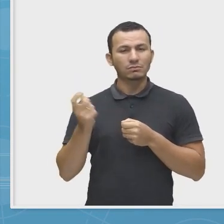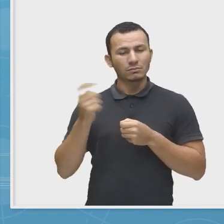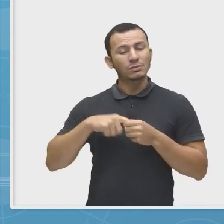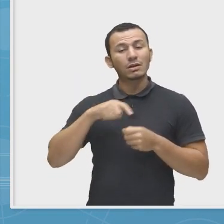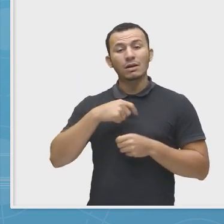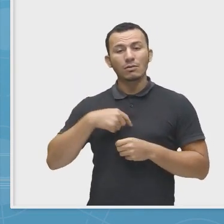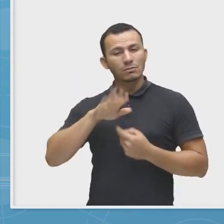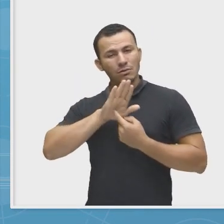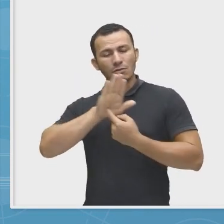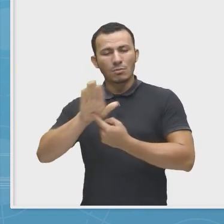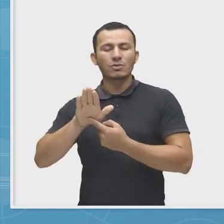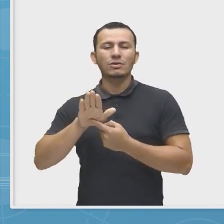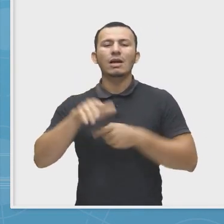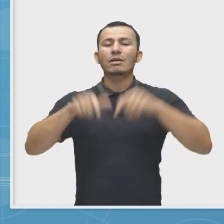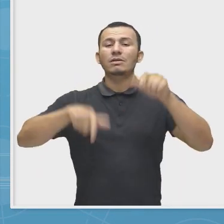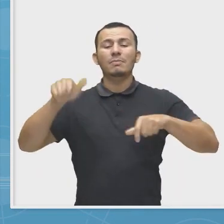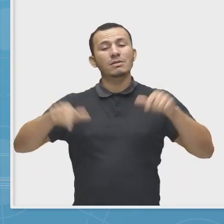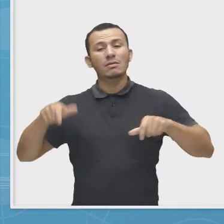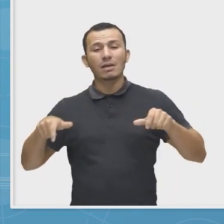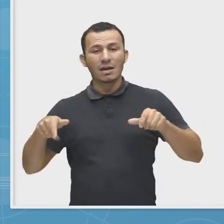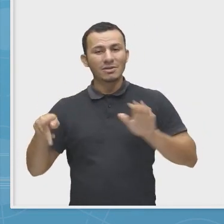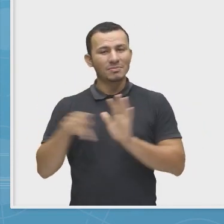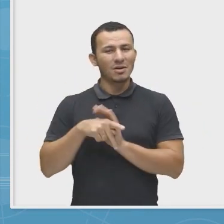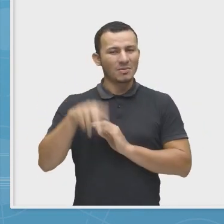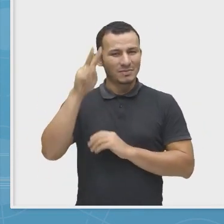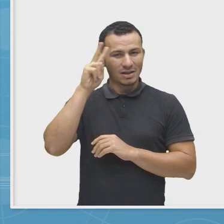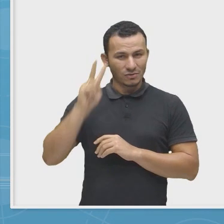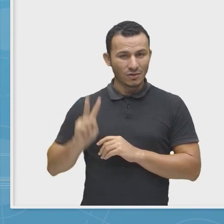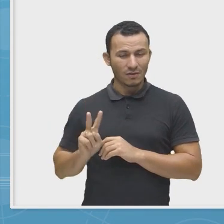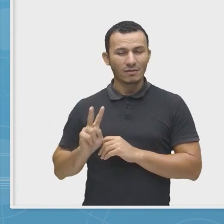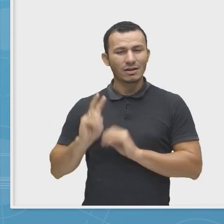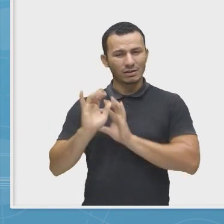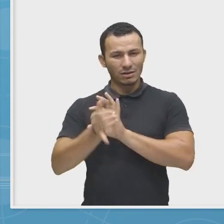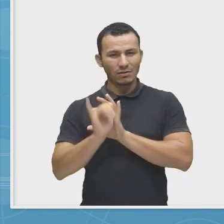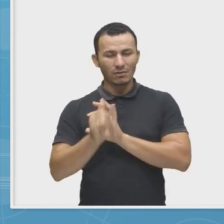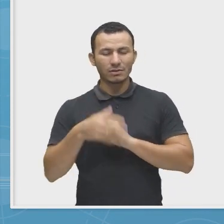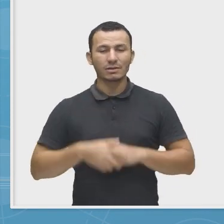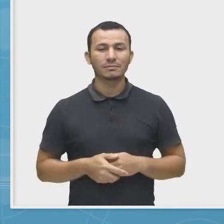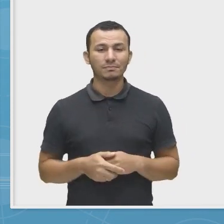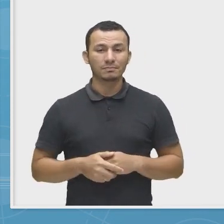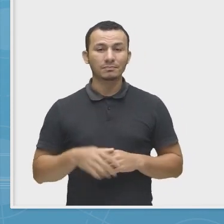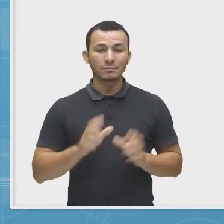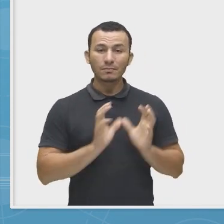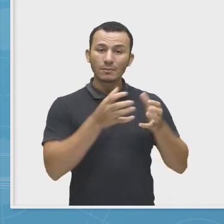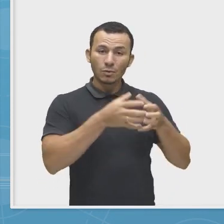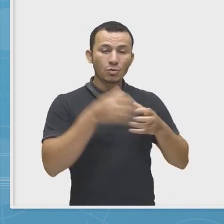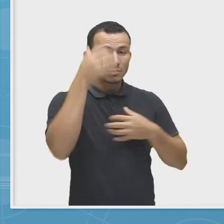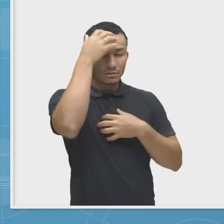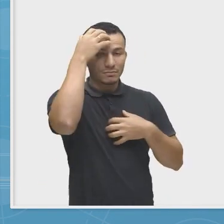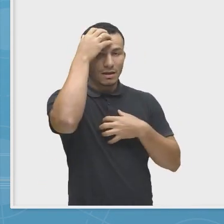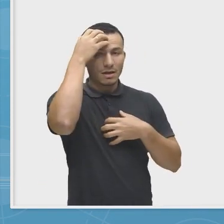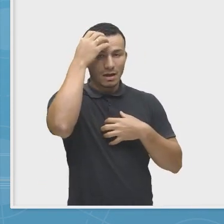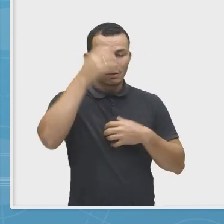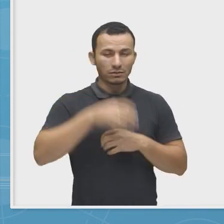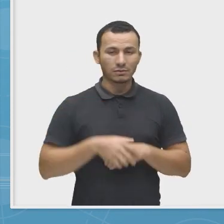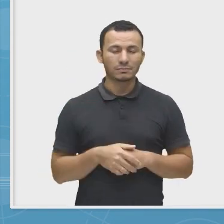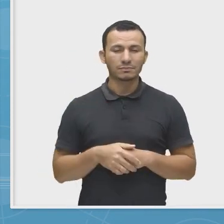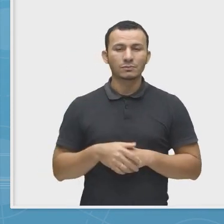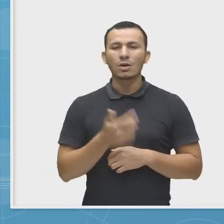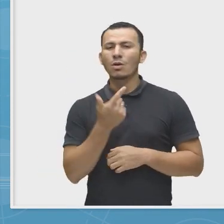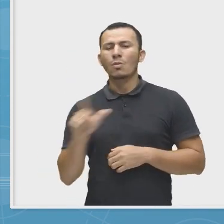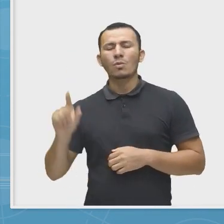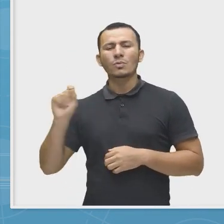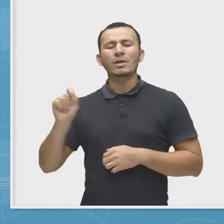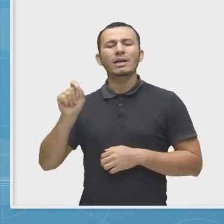mostrar para vocês os personagens da história, né? Os personagens quem são? São os macacos. Quem é o